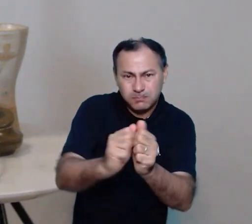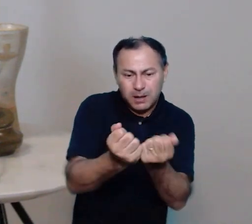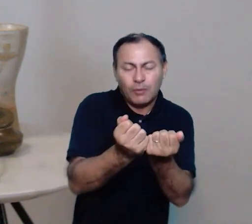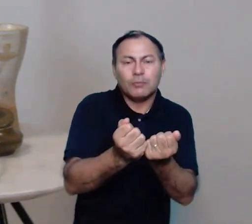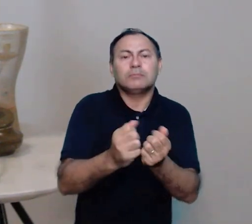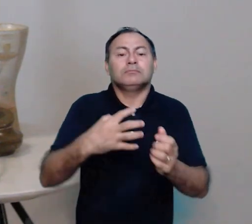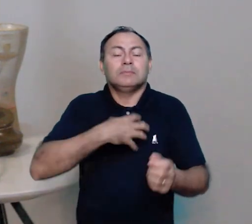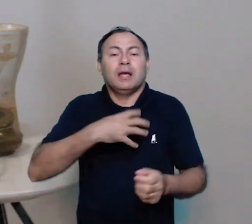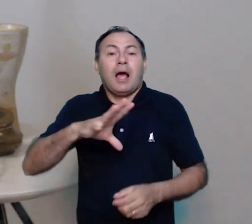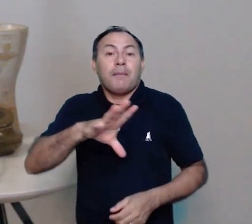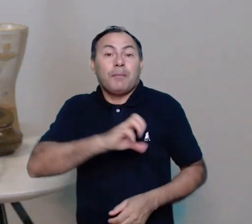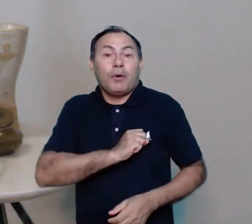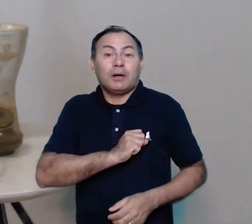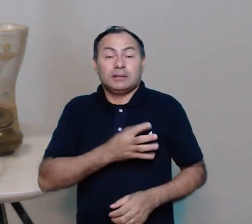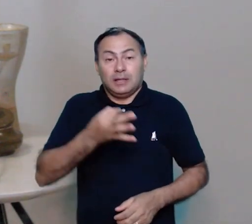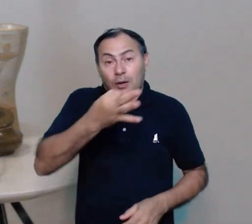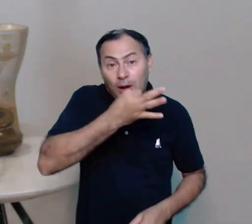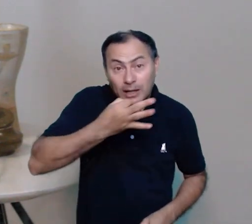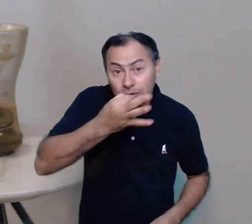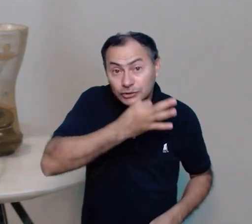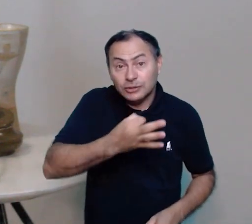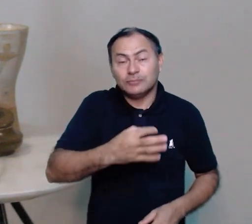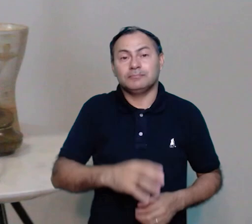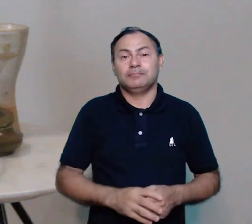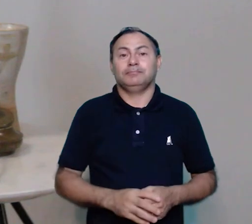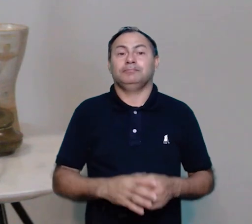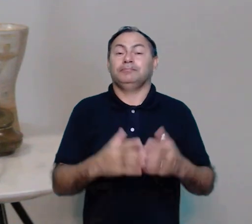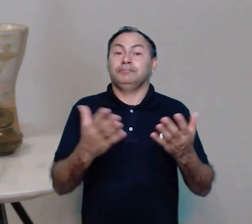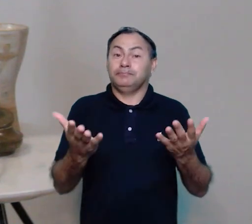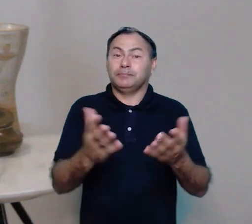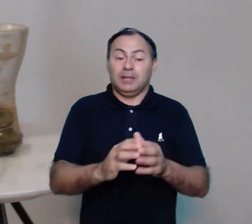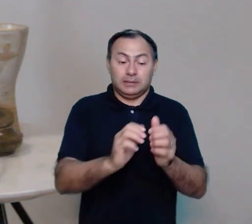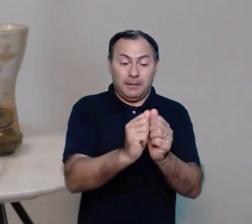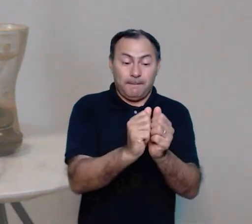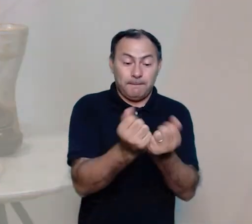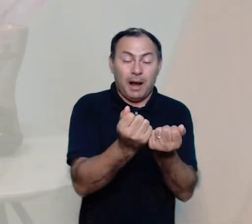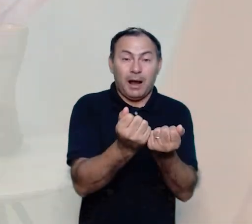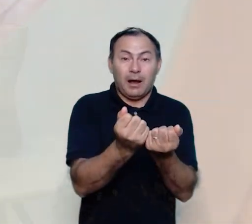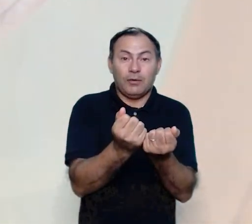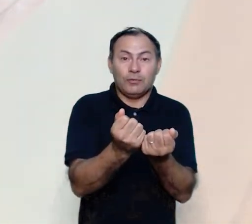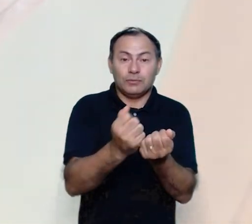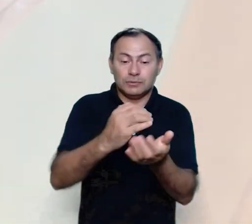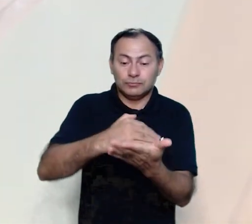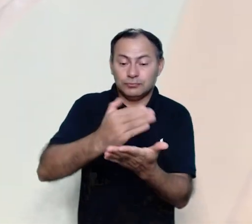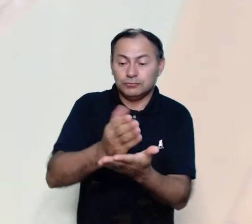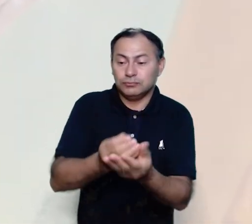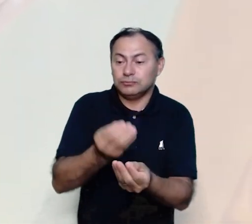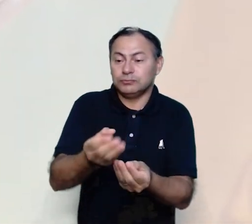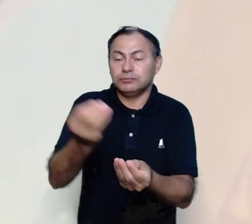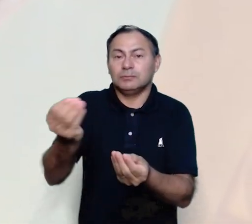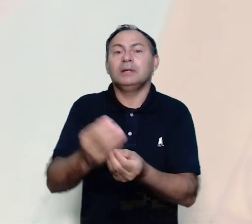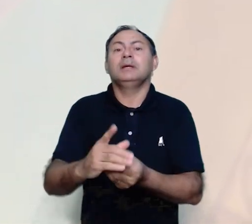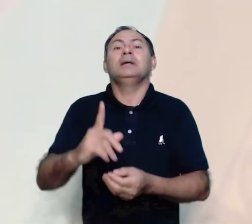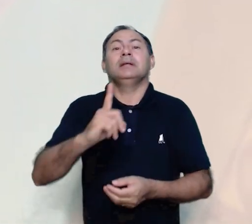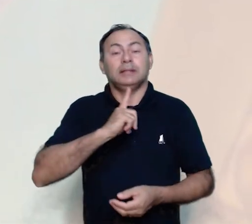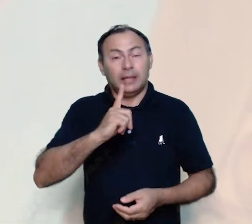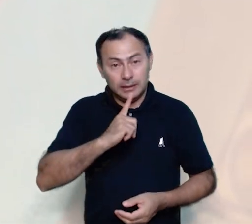a fragilidade amorosa da Eucaristia. Nesse pão